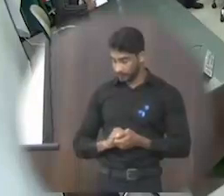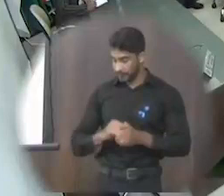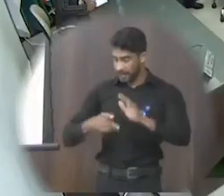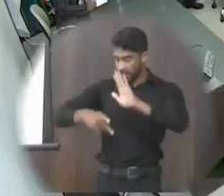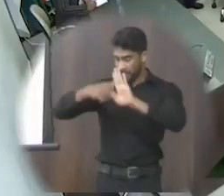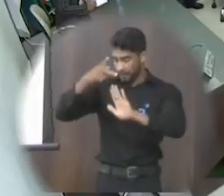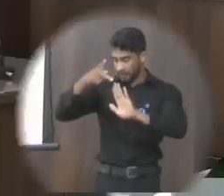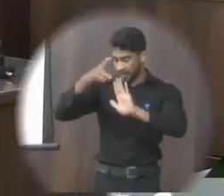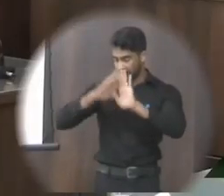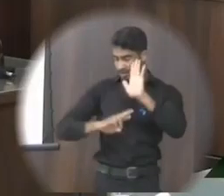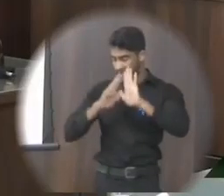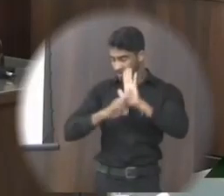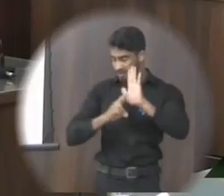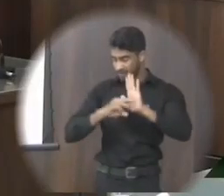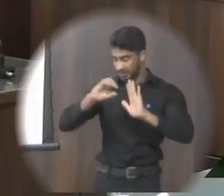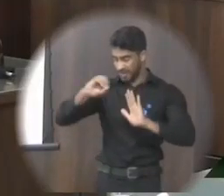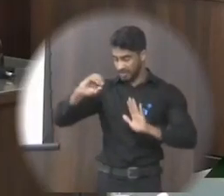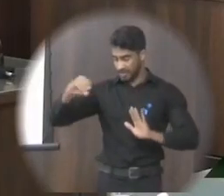Projeto de resolução